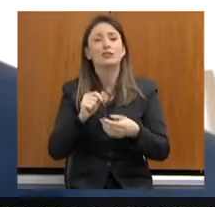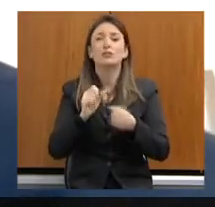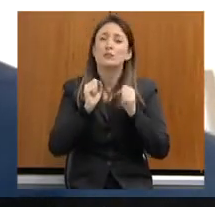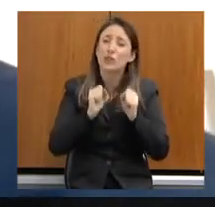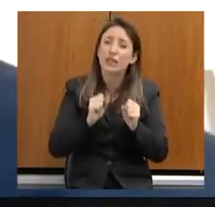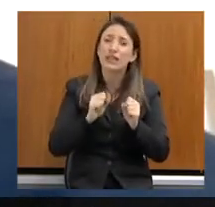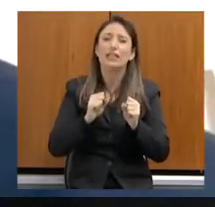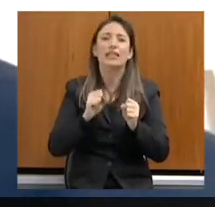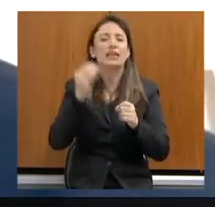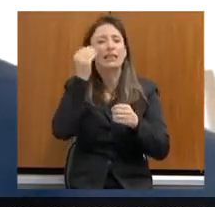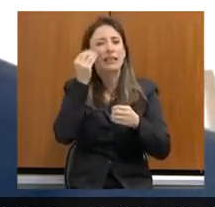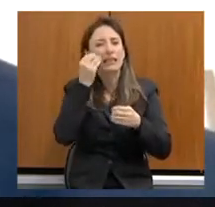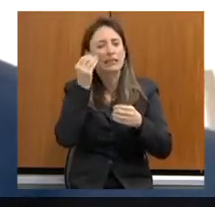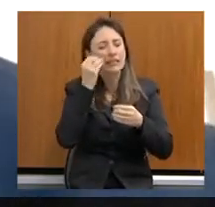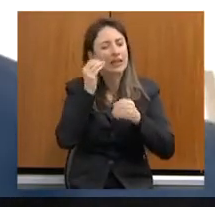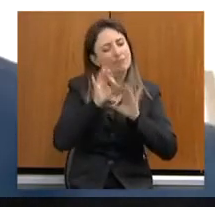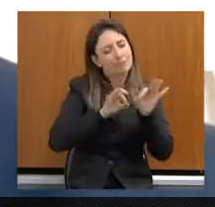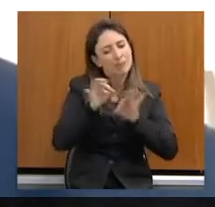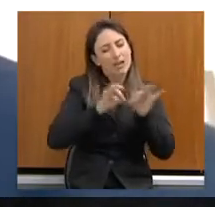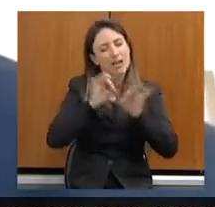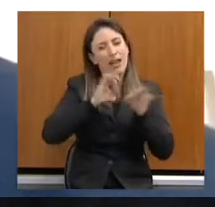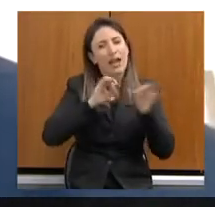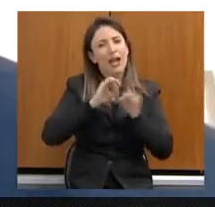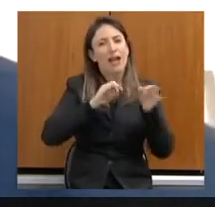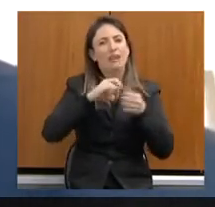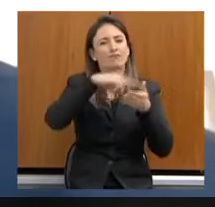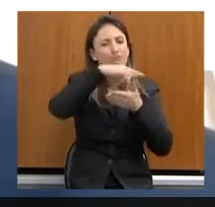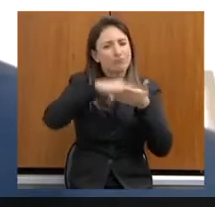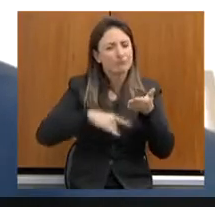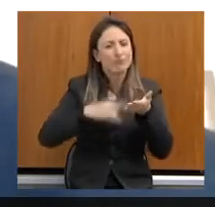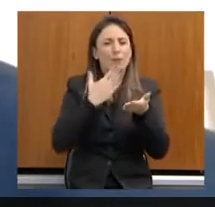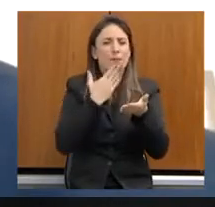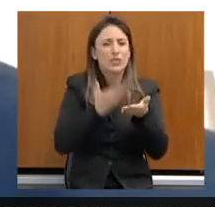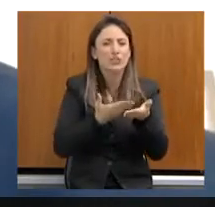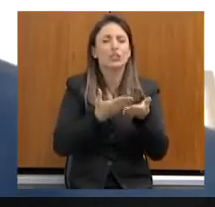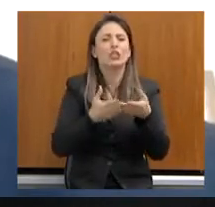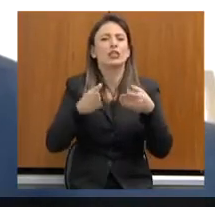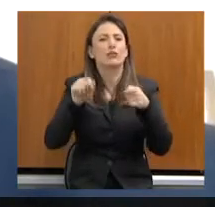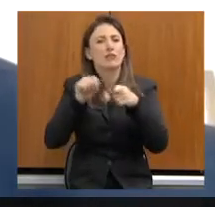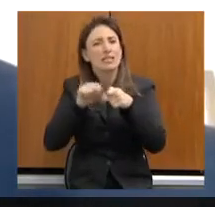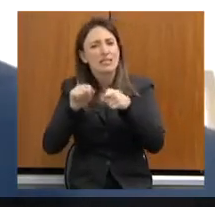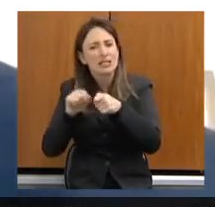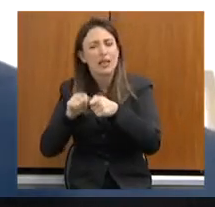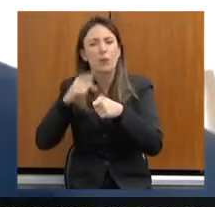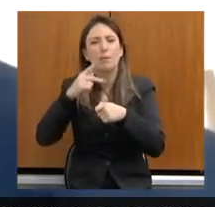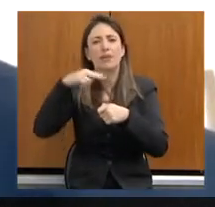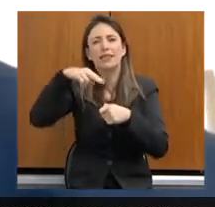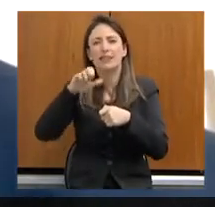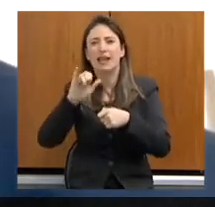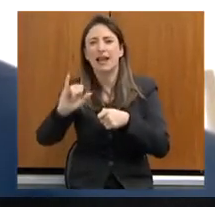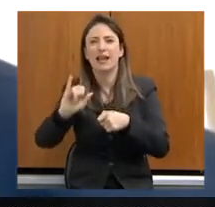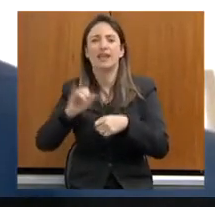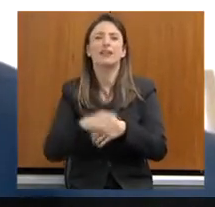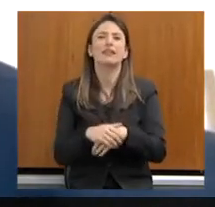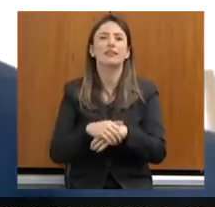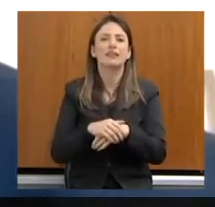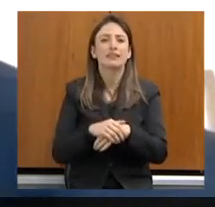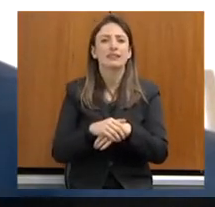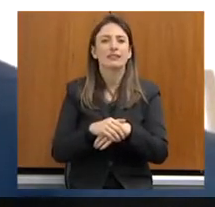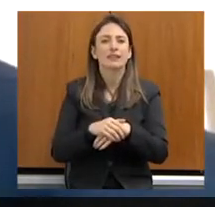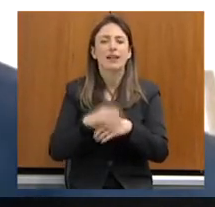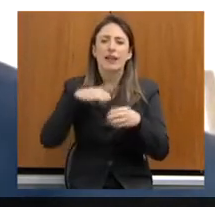é enquanto requerimento pedido de informações da execução do pnae é ele pode tão